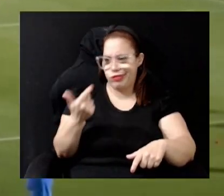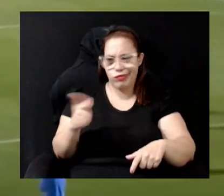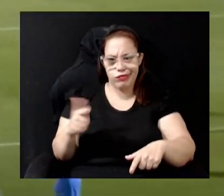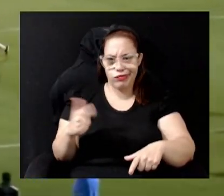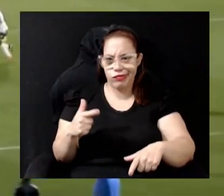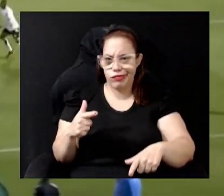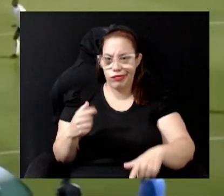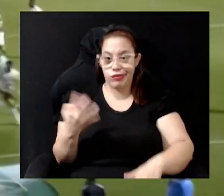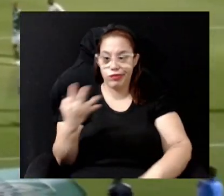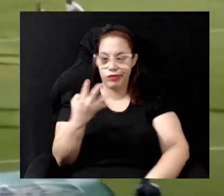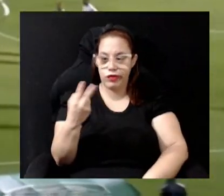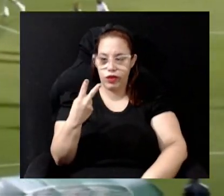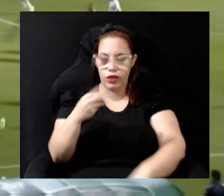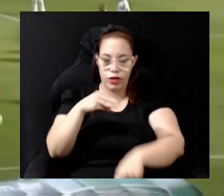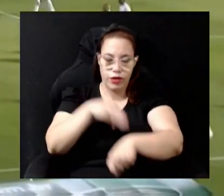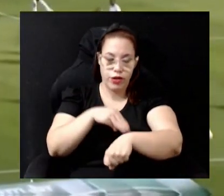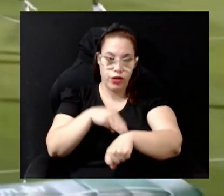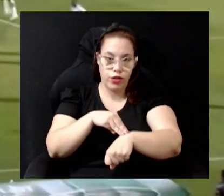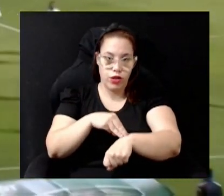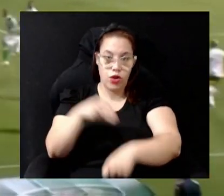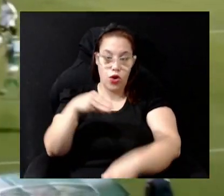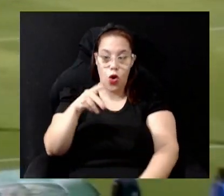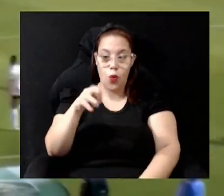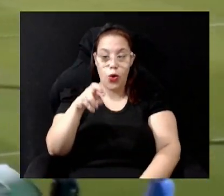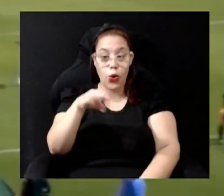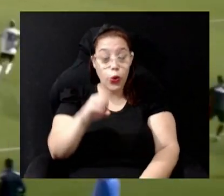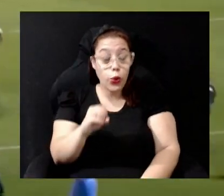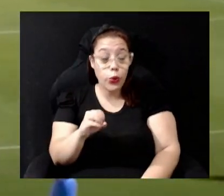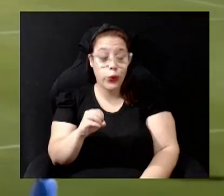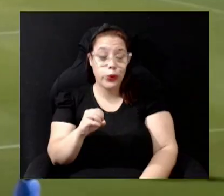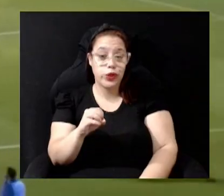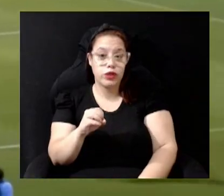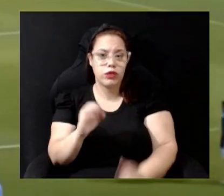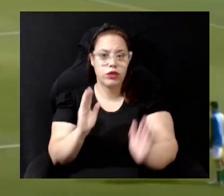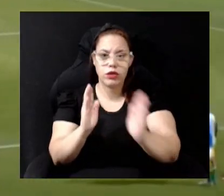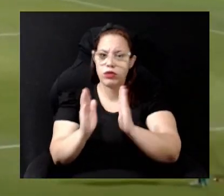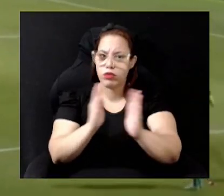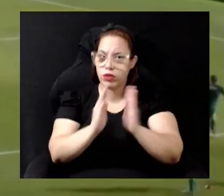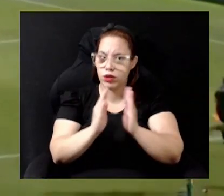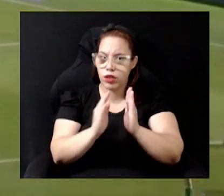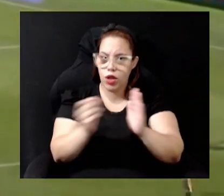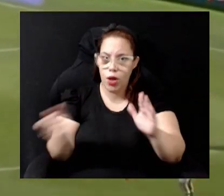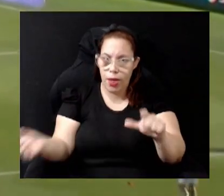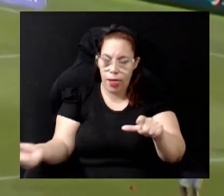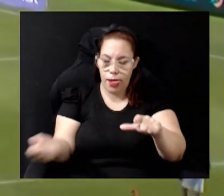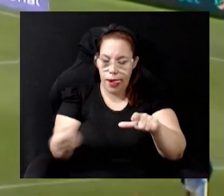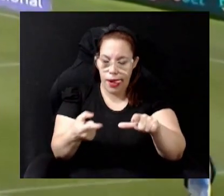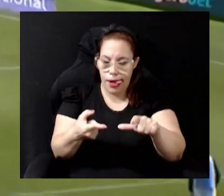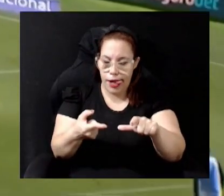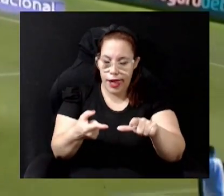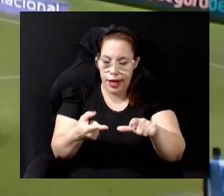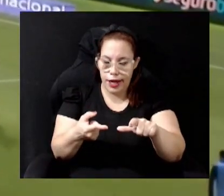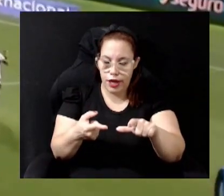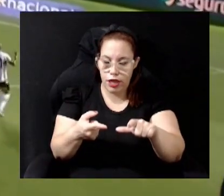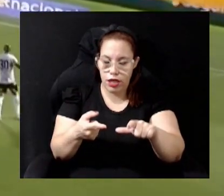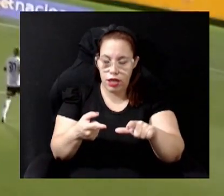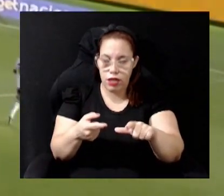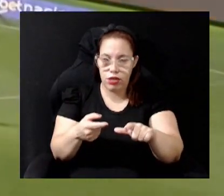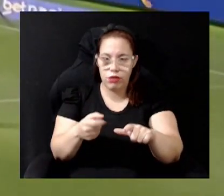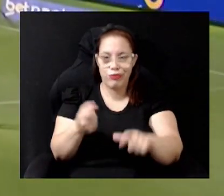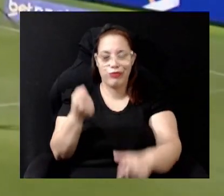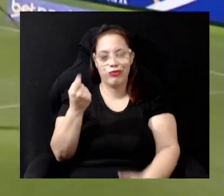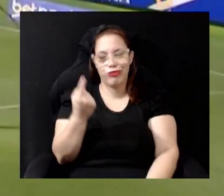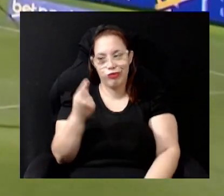a bola sobrou para Bruno Mendes, que cara a cara chutou em cima de Jordi, mais uma